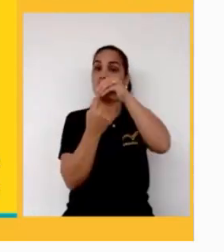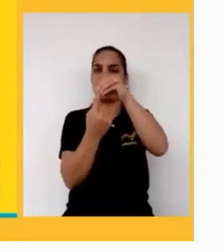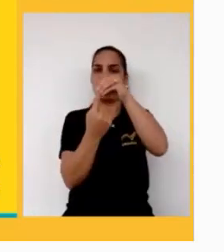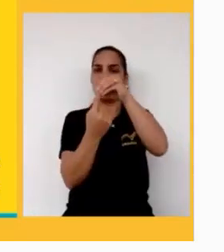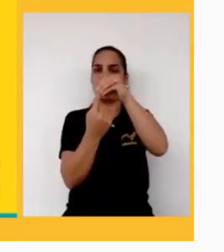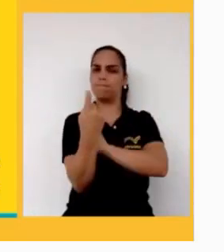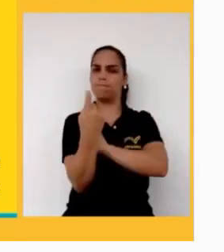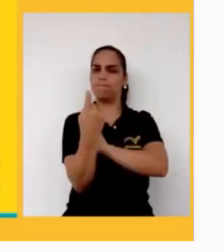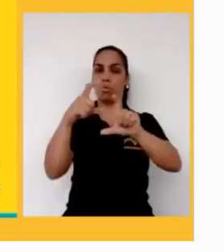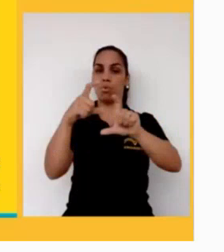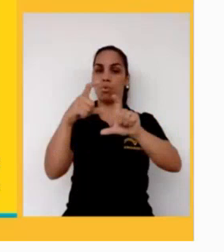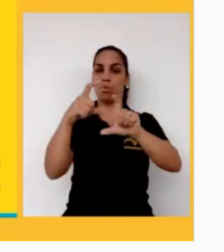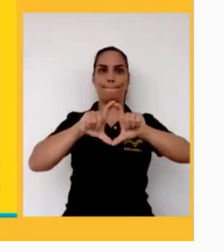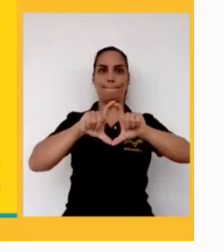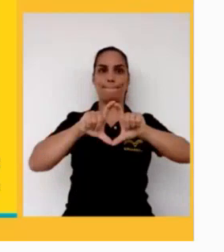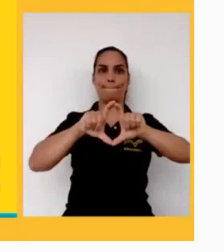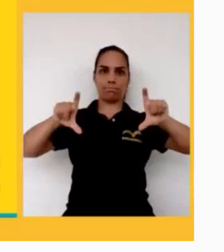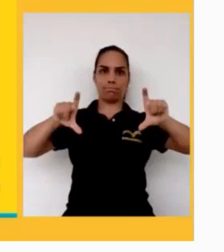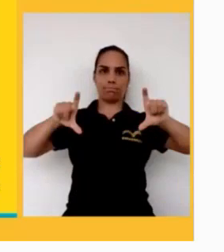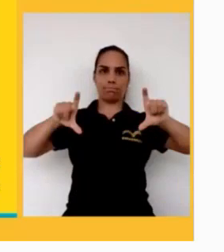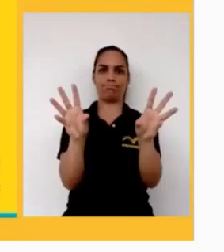Deve possuir, no máximo,